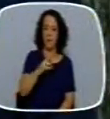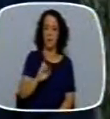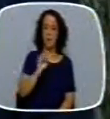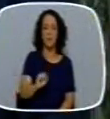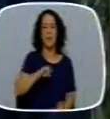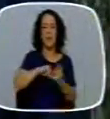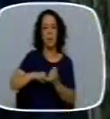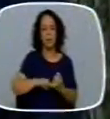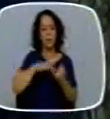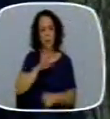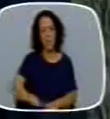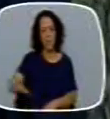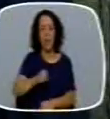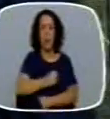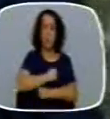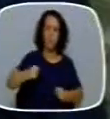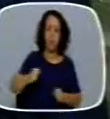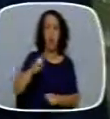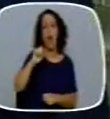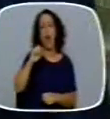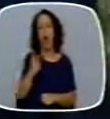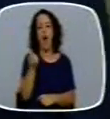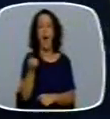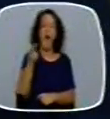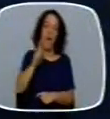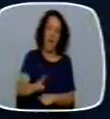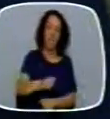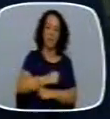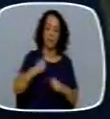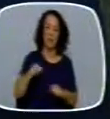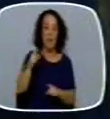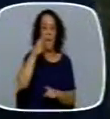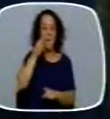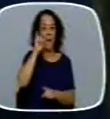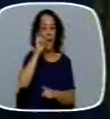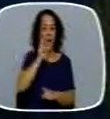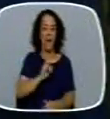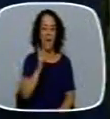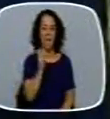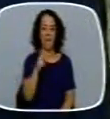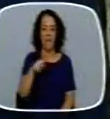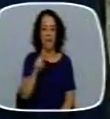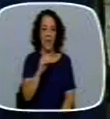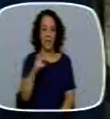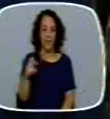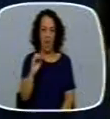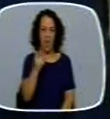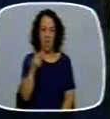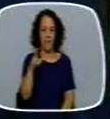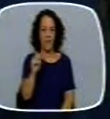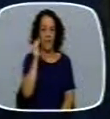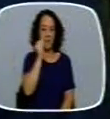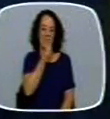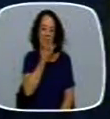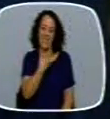também, permita-me em confidência, é pai da Vanessa Oliveira, mas também é muito parecido, por isso dá para ver, eu tinha que fazer isto. Beijinhos, Vanessa. Bom,